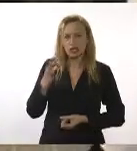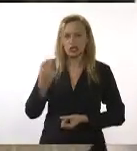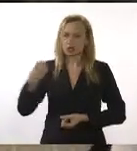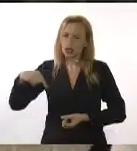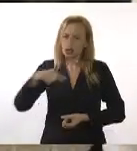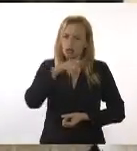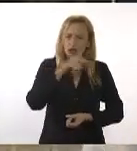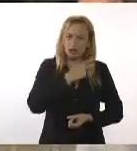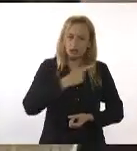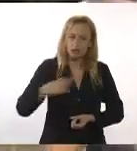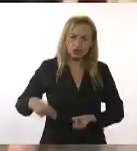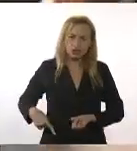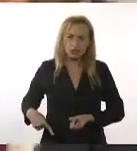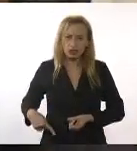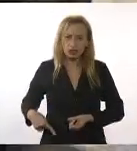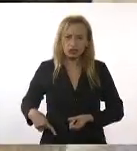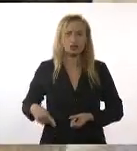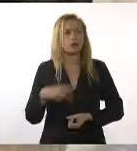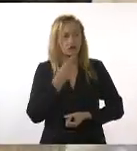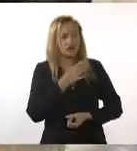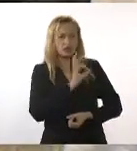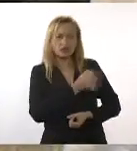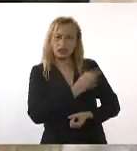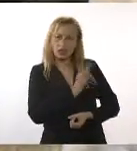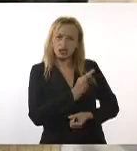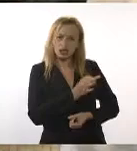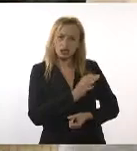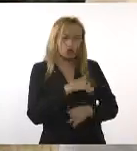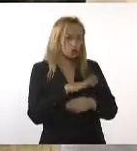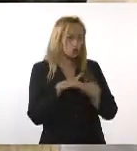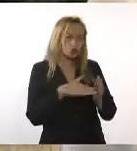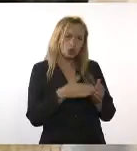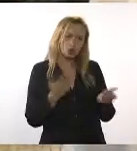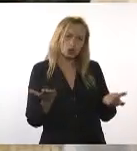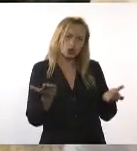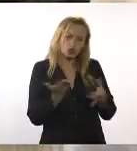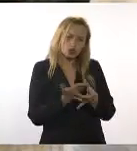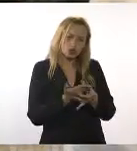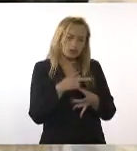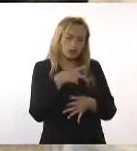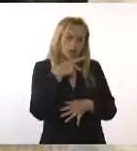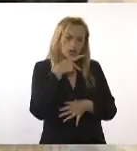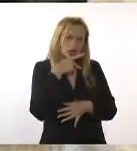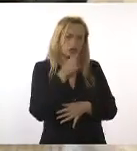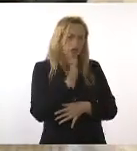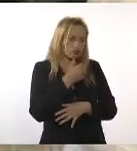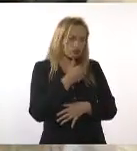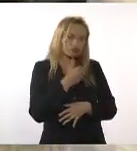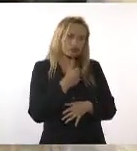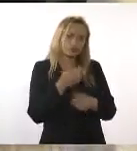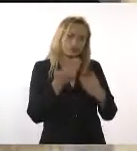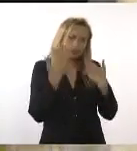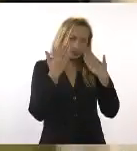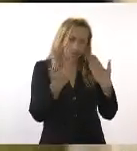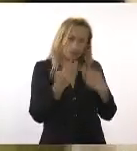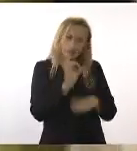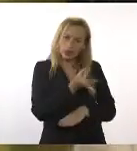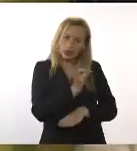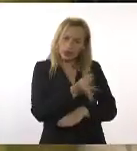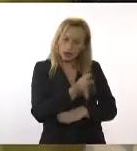para deixar claro isso. Todos os processos partidários já foi feito de forma correta,